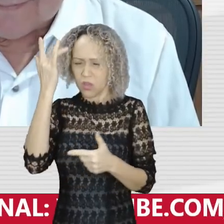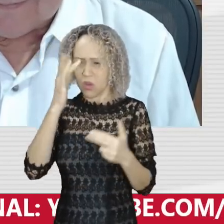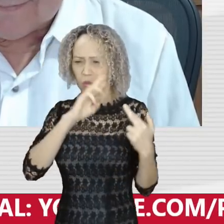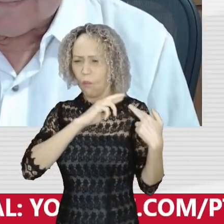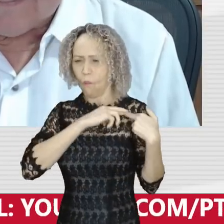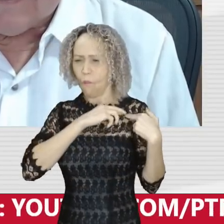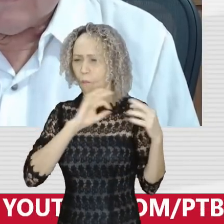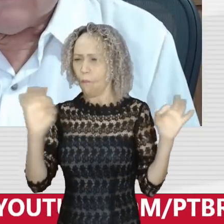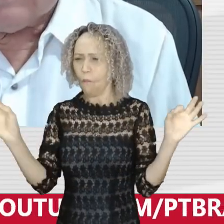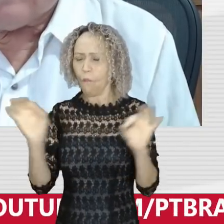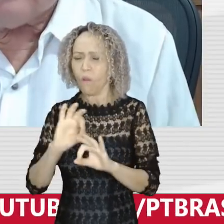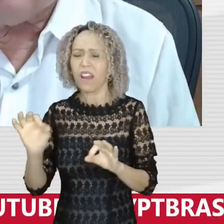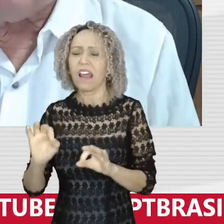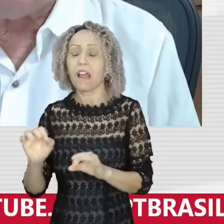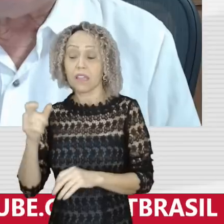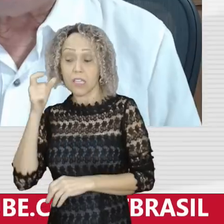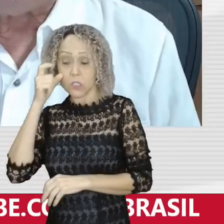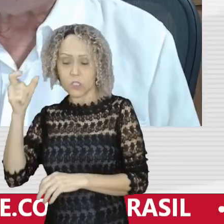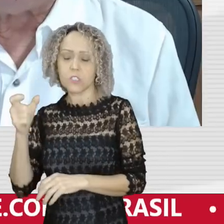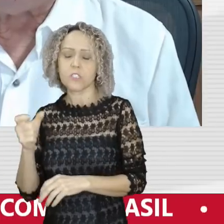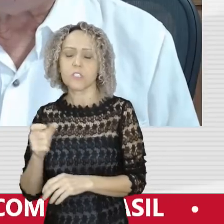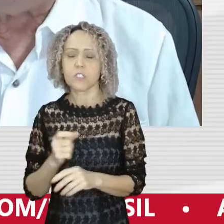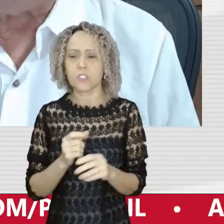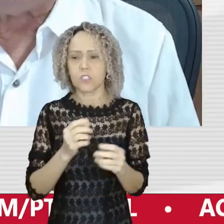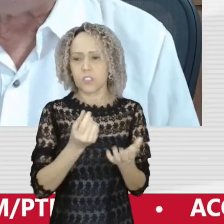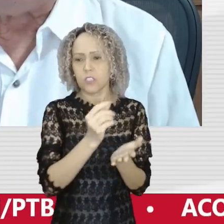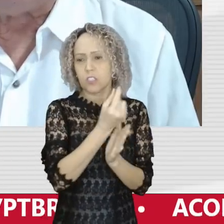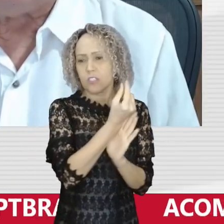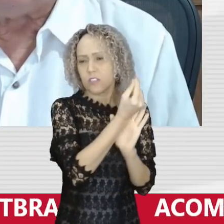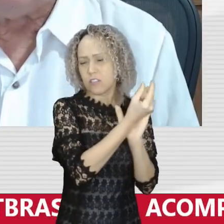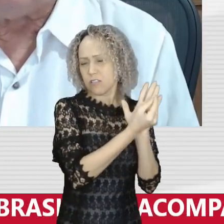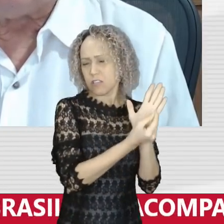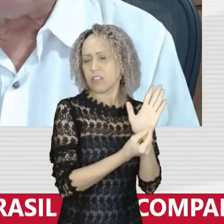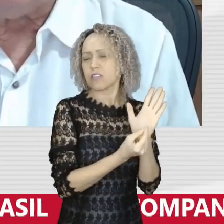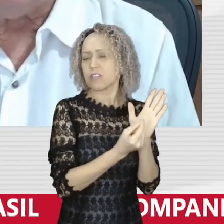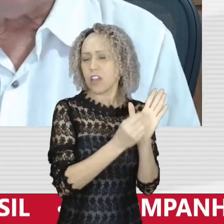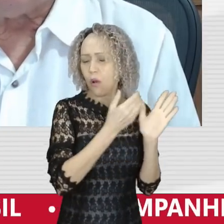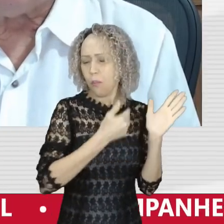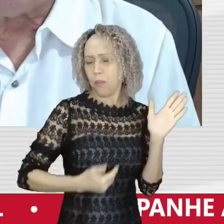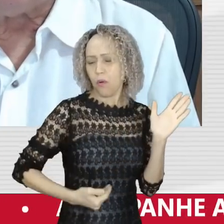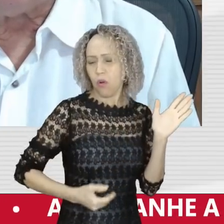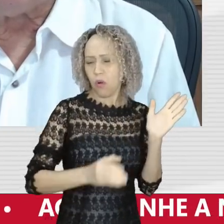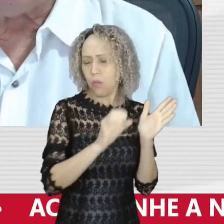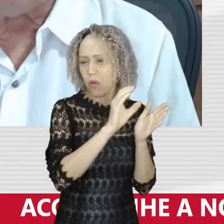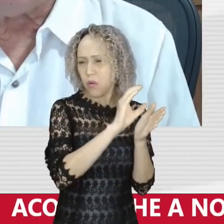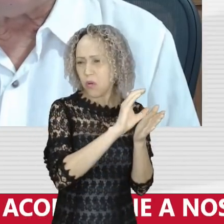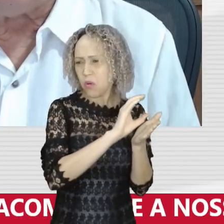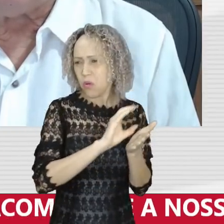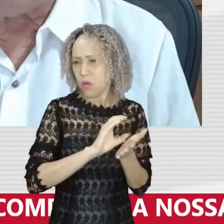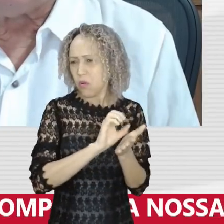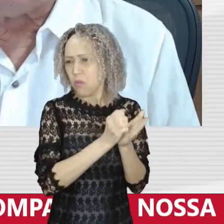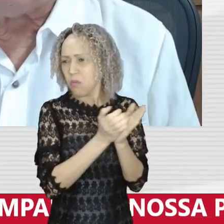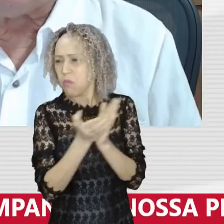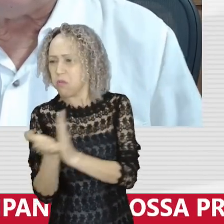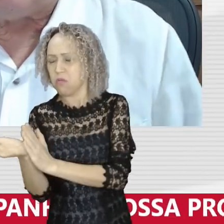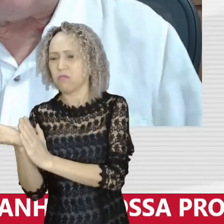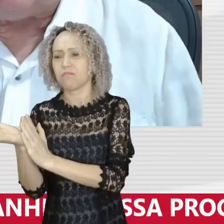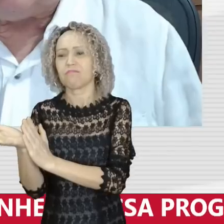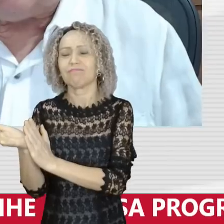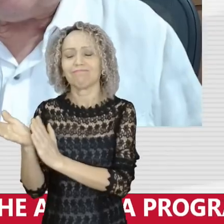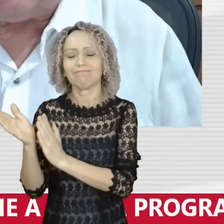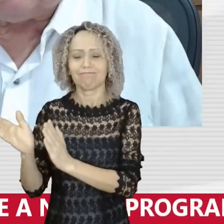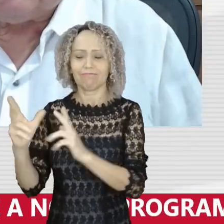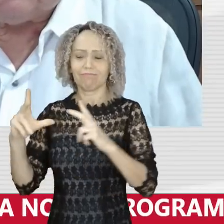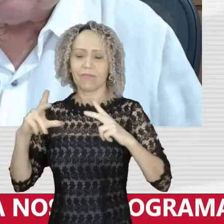Então... E aqui, estando na Confederação, a nossa grande luta é pelo piso nacional de educação, que